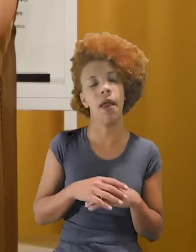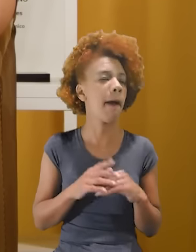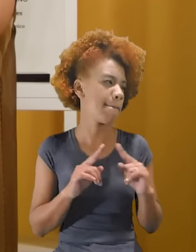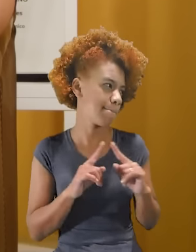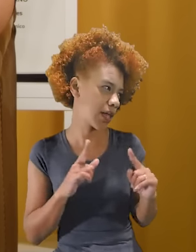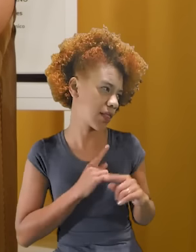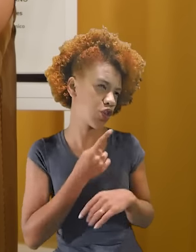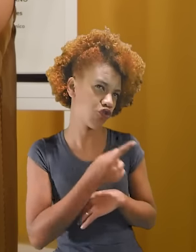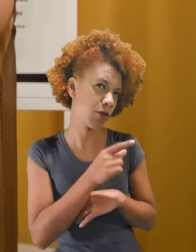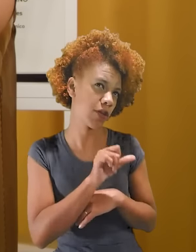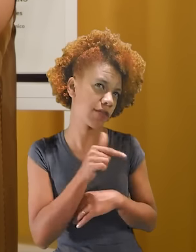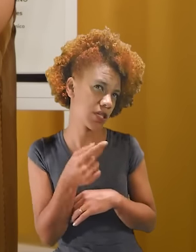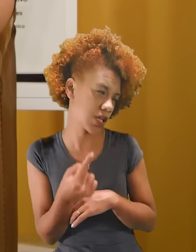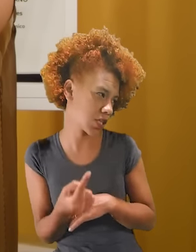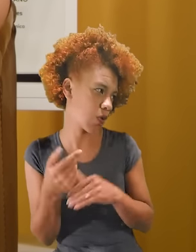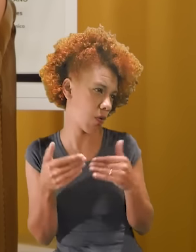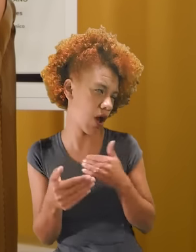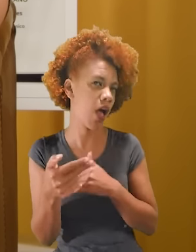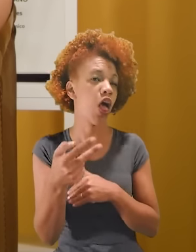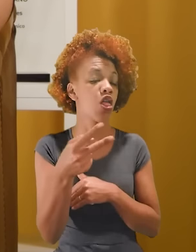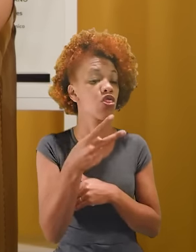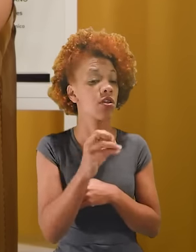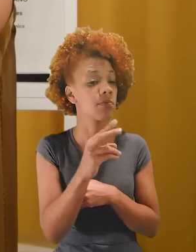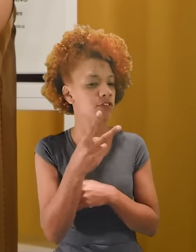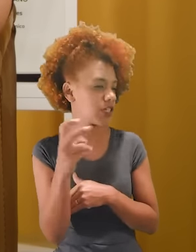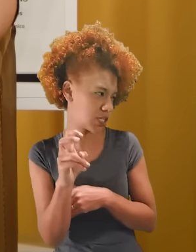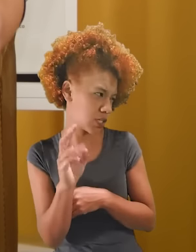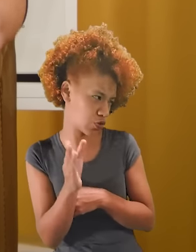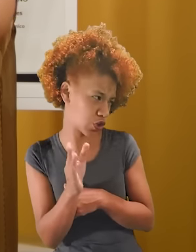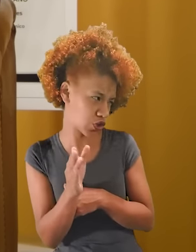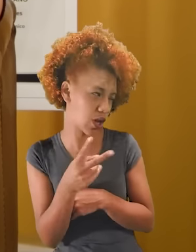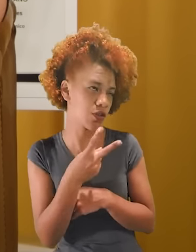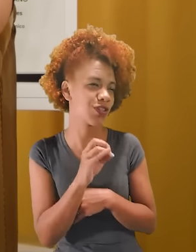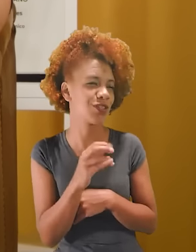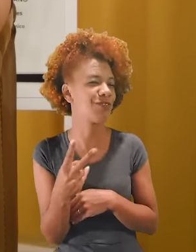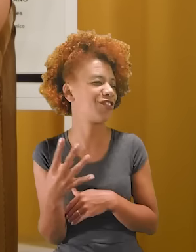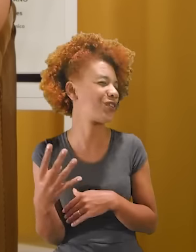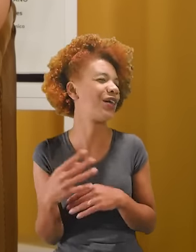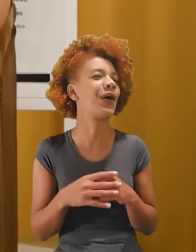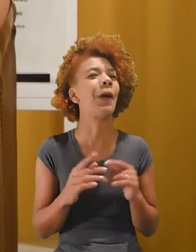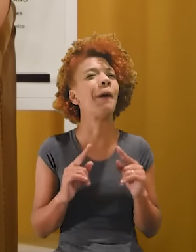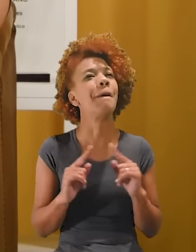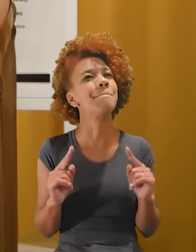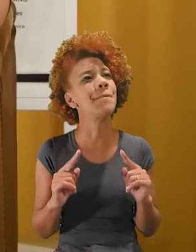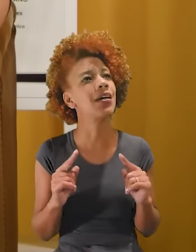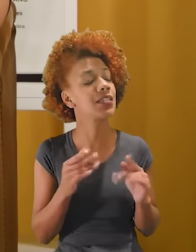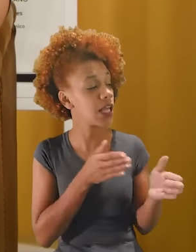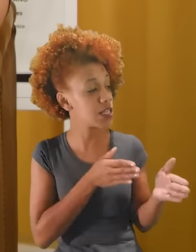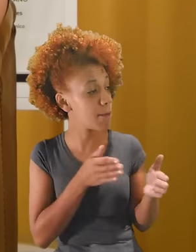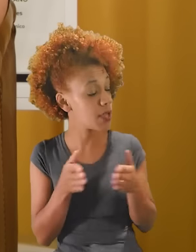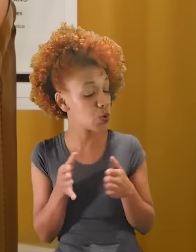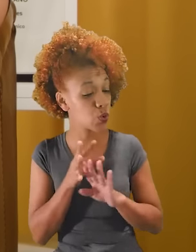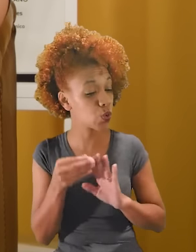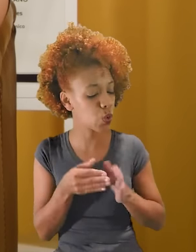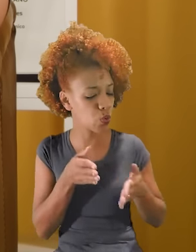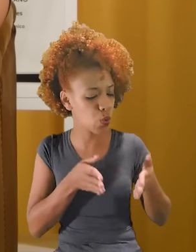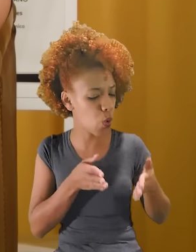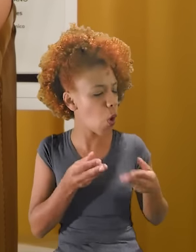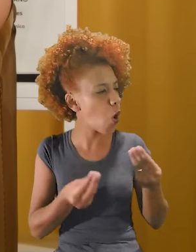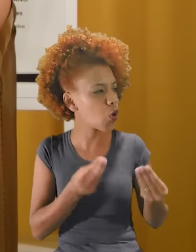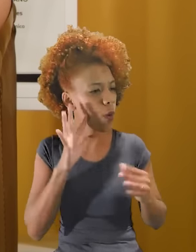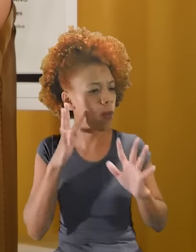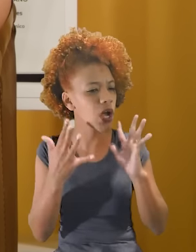perguntar é que desse 71 até agora, estamos em 2025. Sim. Daqui a pouco. Não, 2024. 2024. É, esse período todo aqui, como